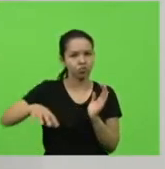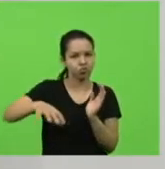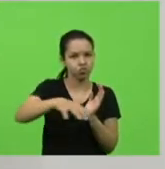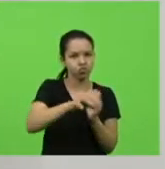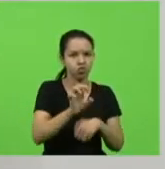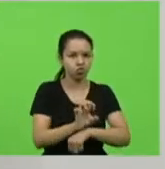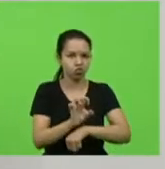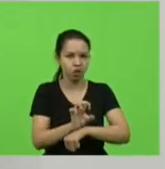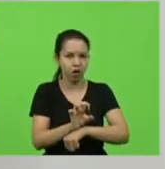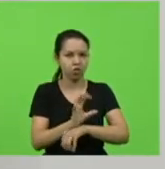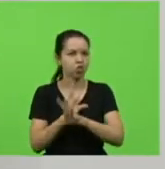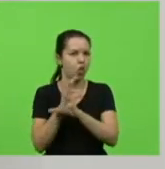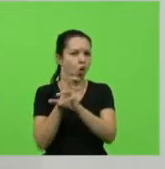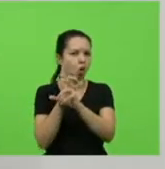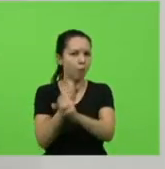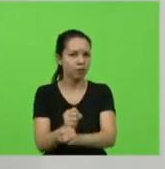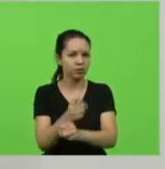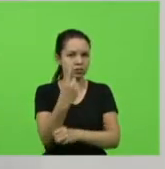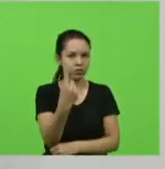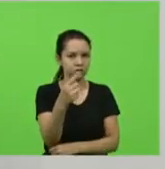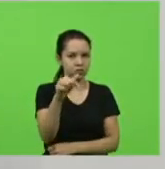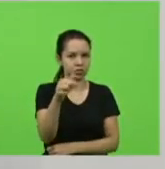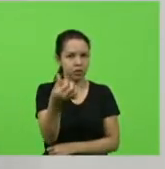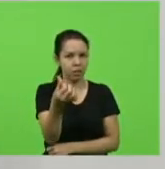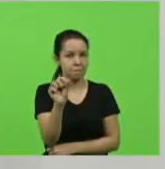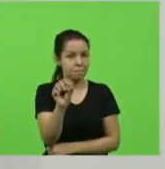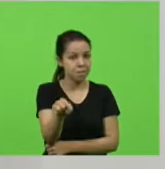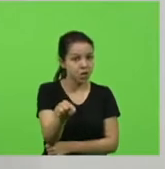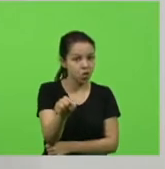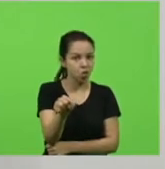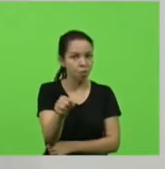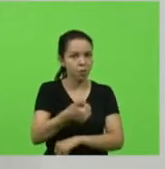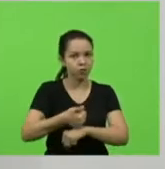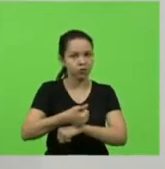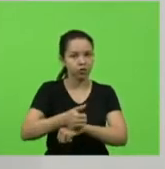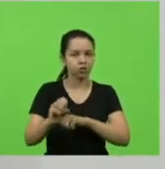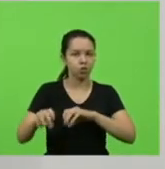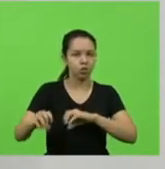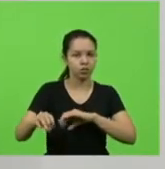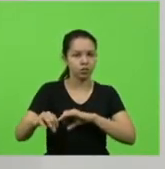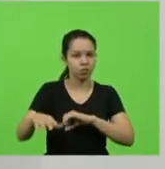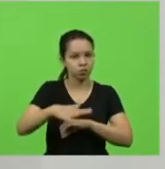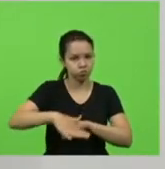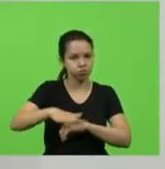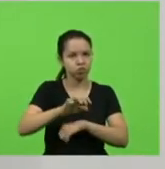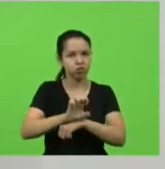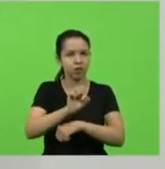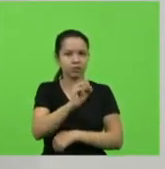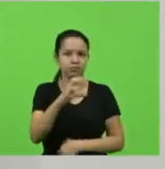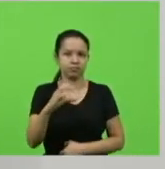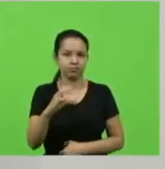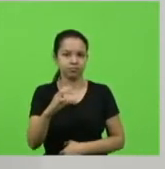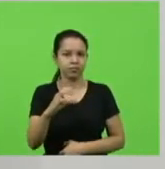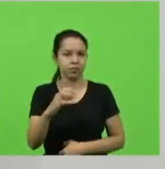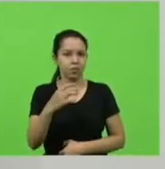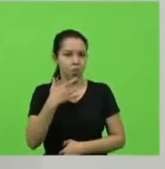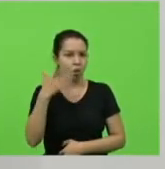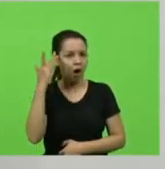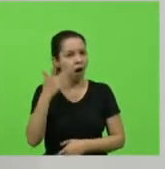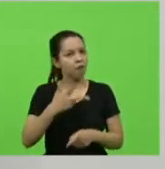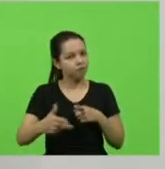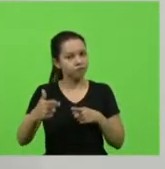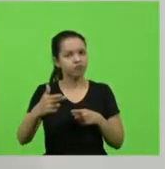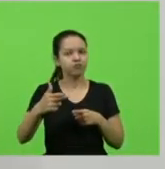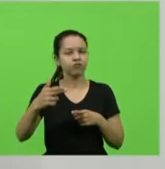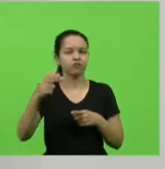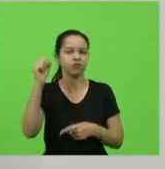são 176 mil profissionais de educação no Estado. Então, acho que é uma vitória que o Estado, de